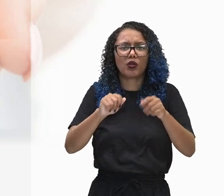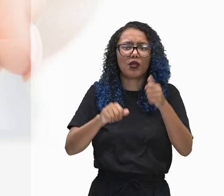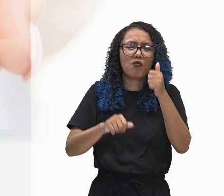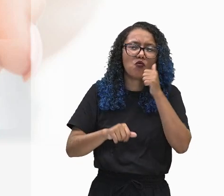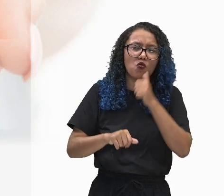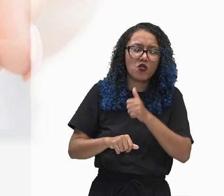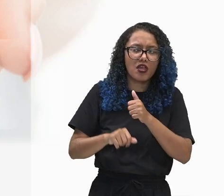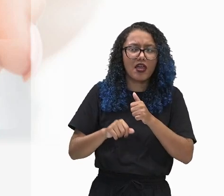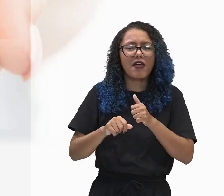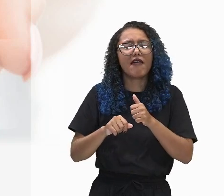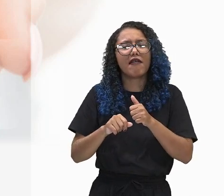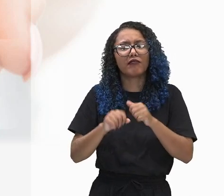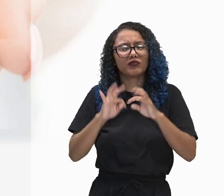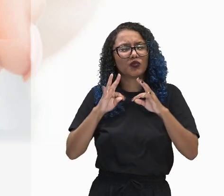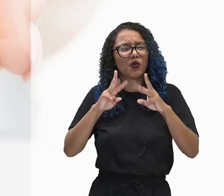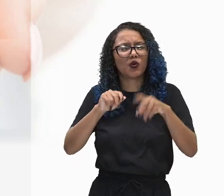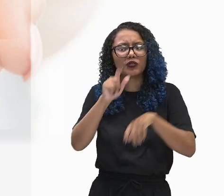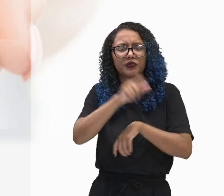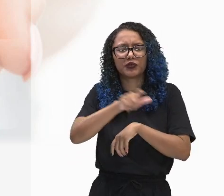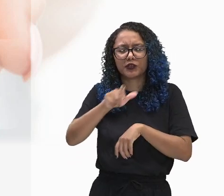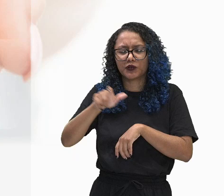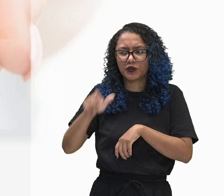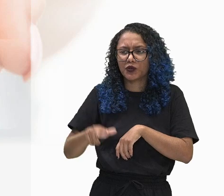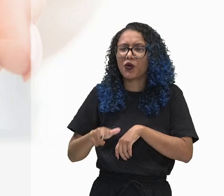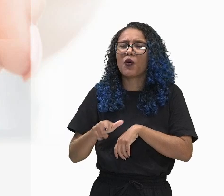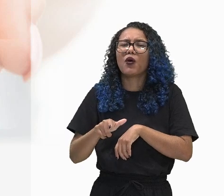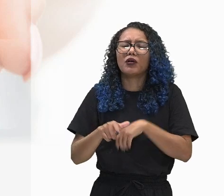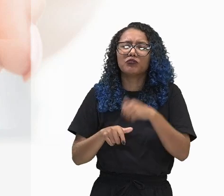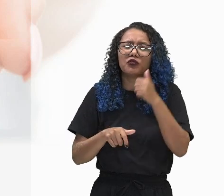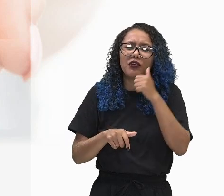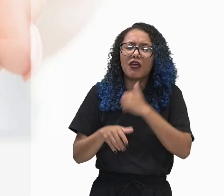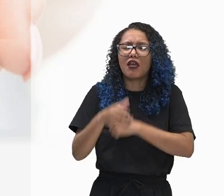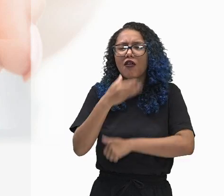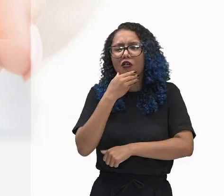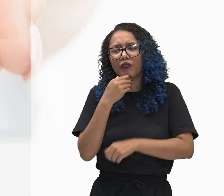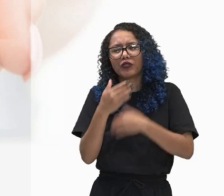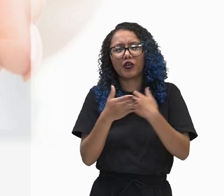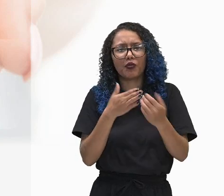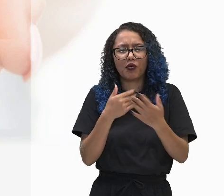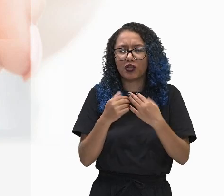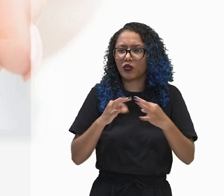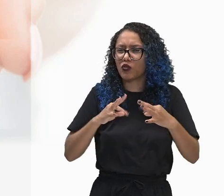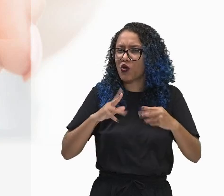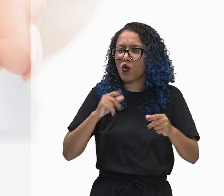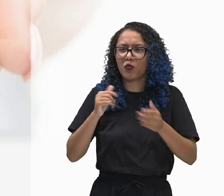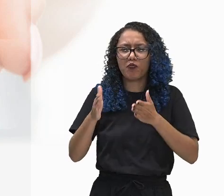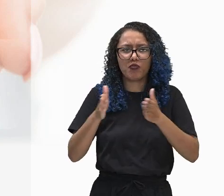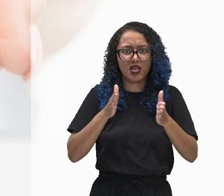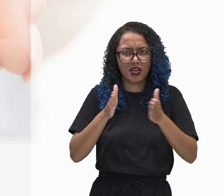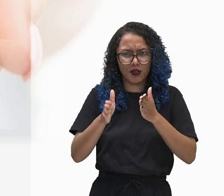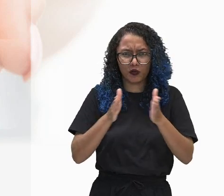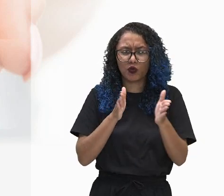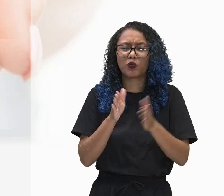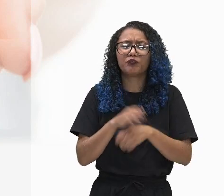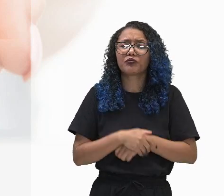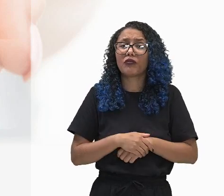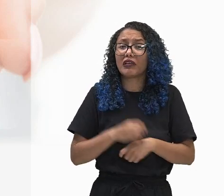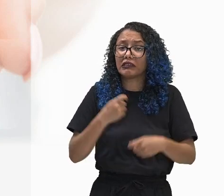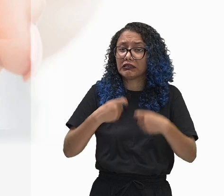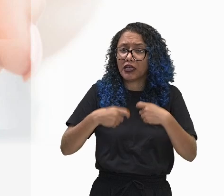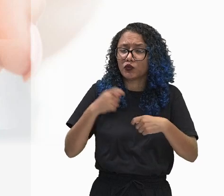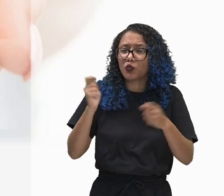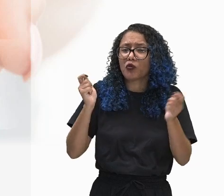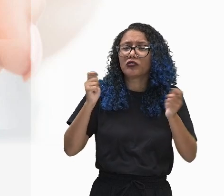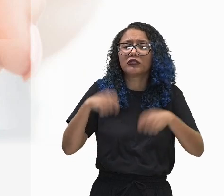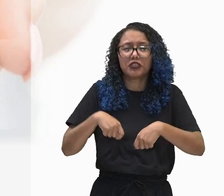pessoas, principalmente aquelas que estão na fase sexualmente ativa, na fase de vida